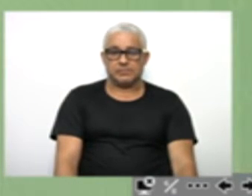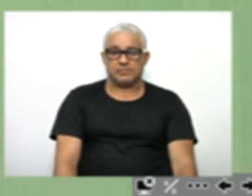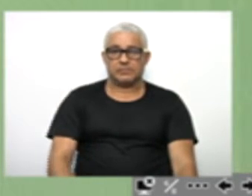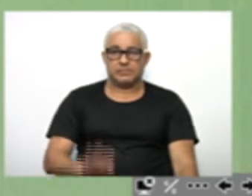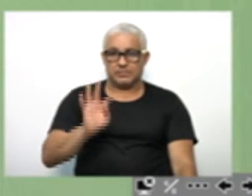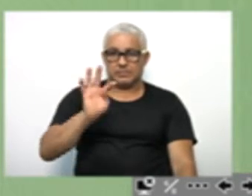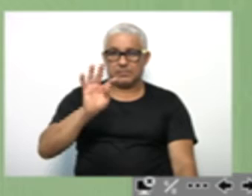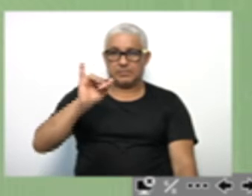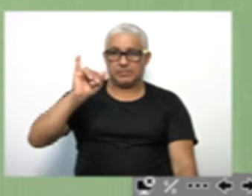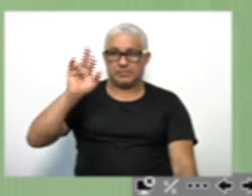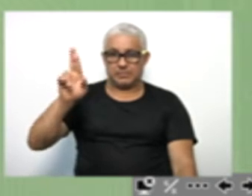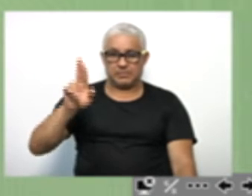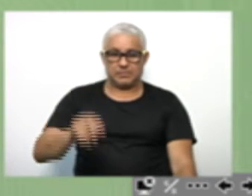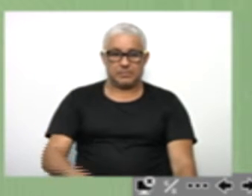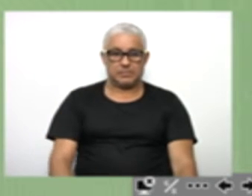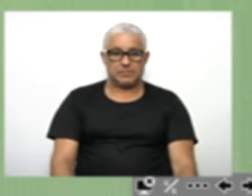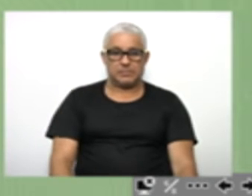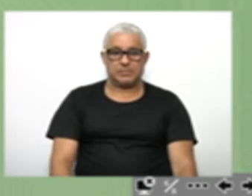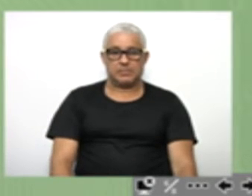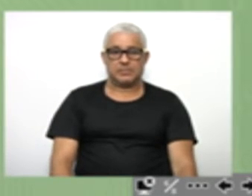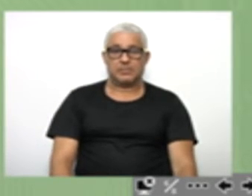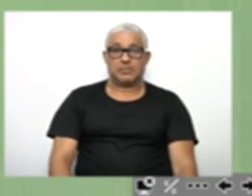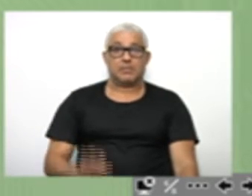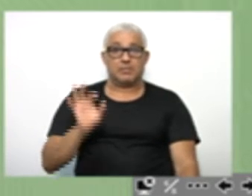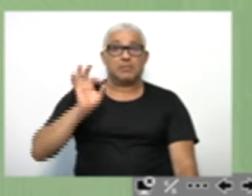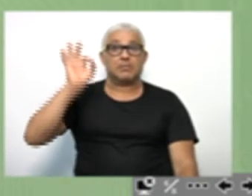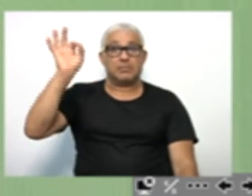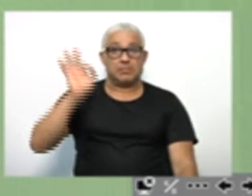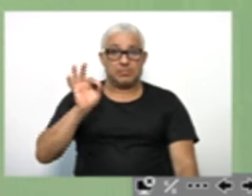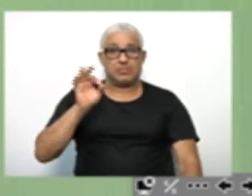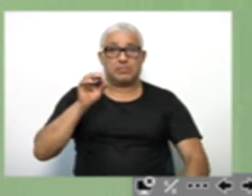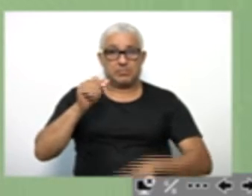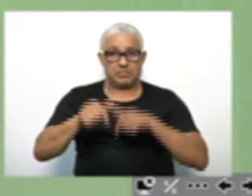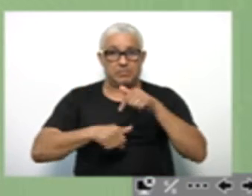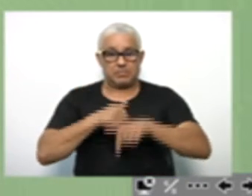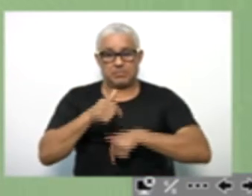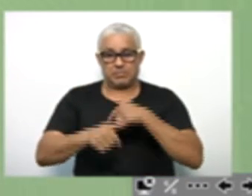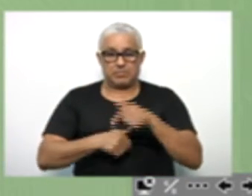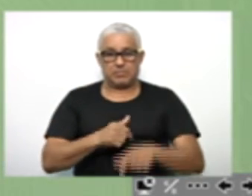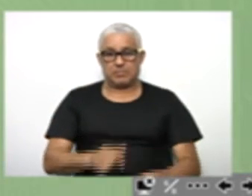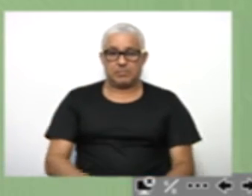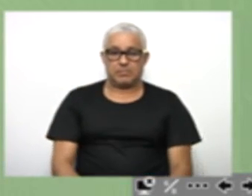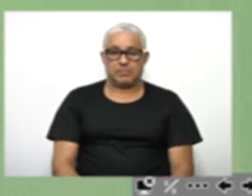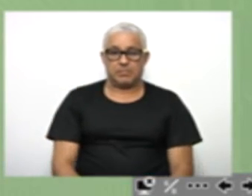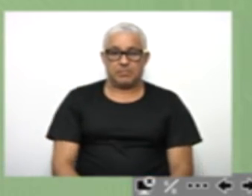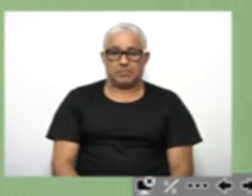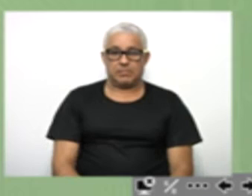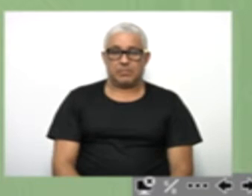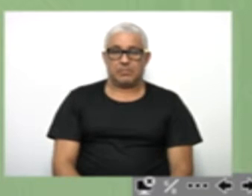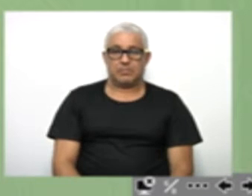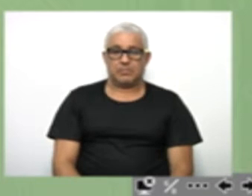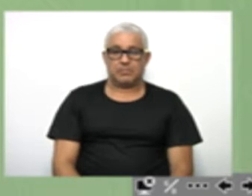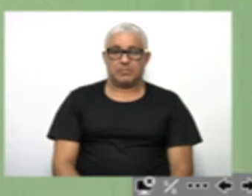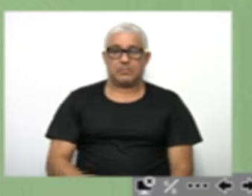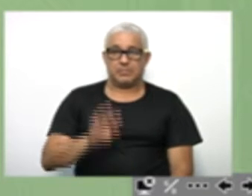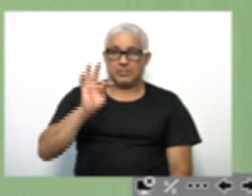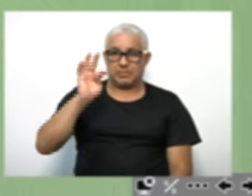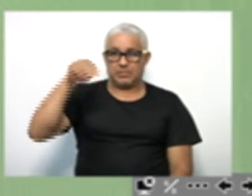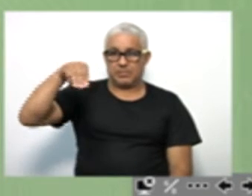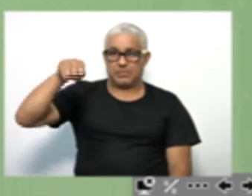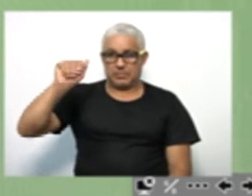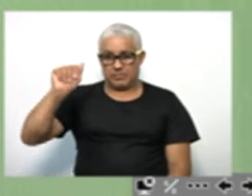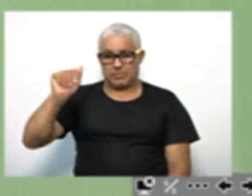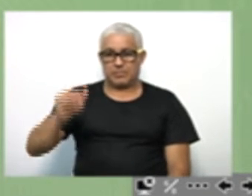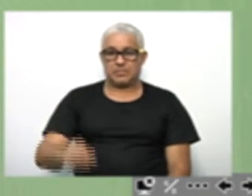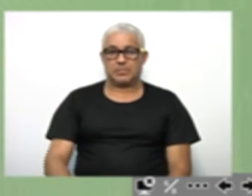Então, vamos trabalhar com percentuais. A minha taxa mínima de atratividade em relação a um determinado investimento que eu